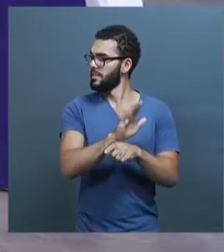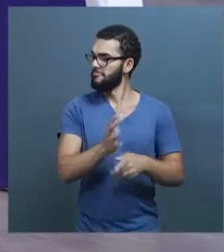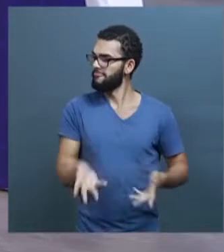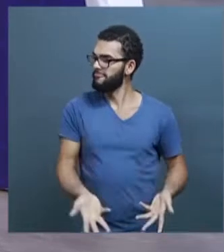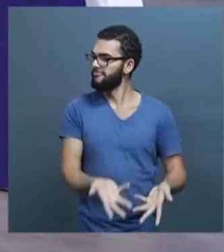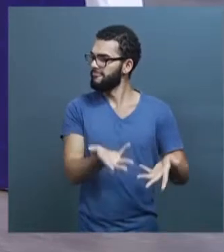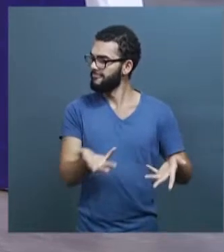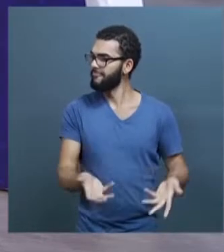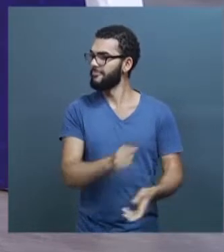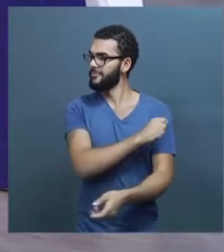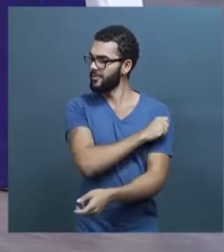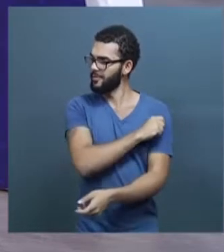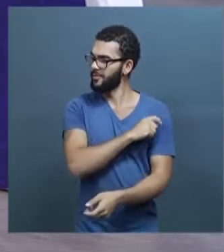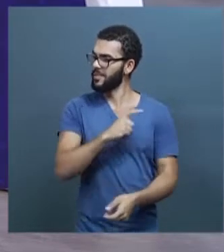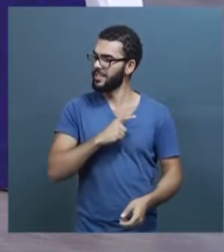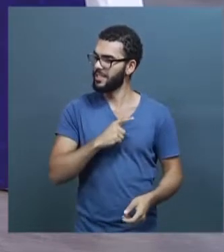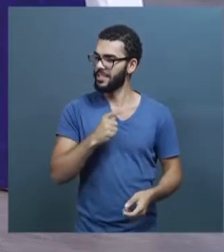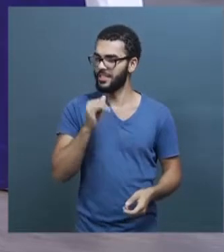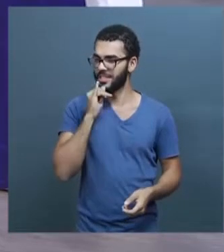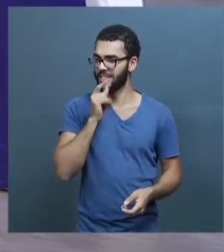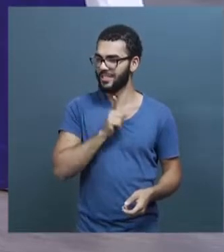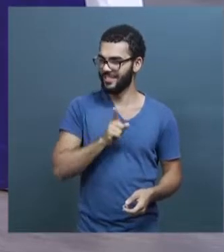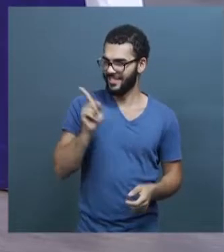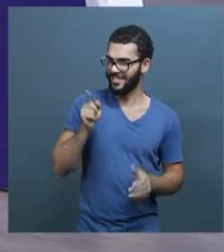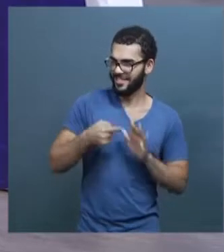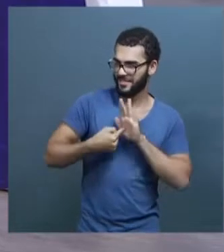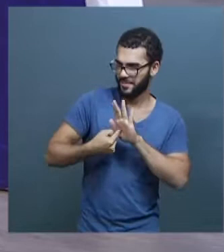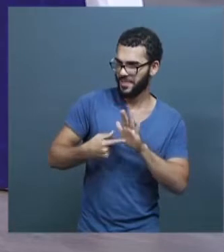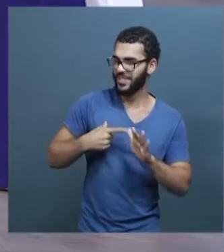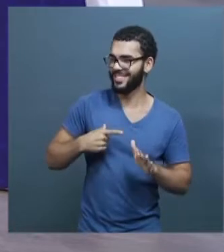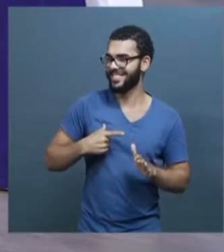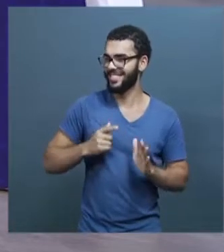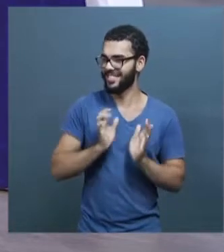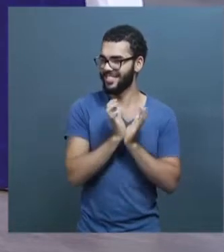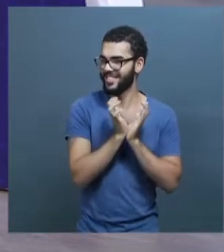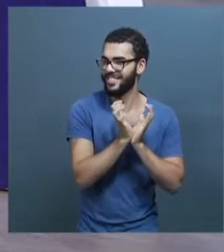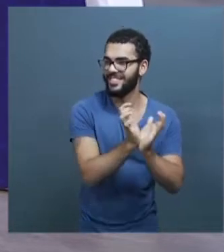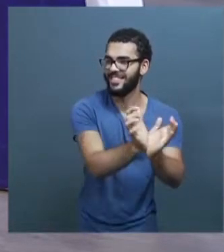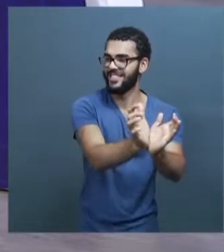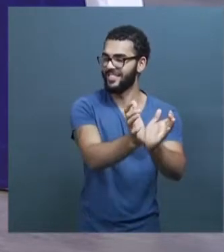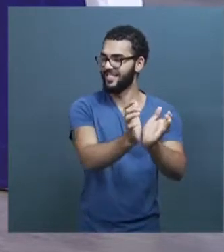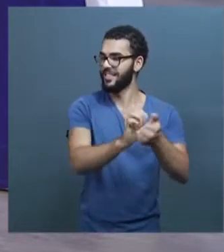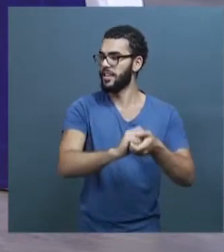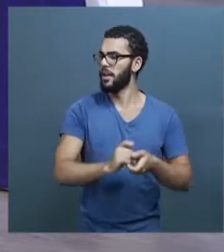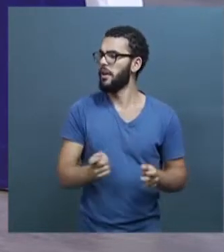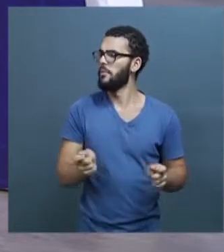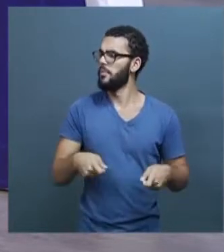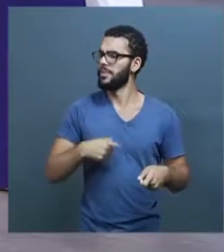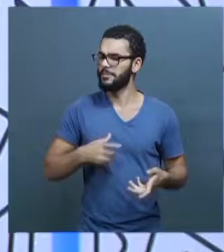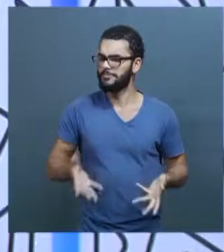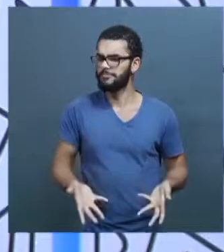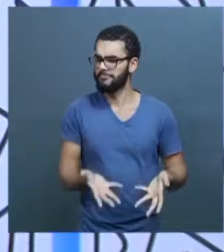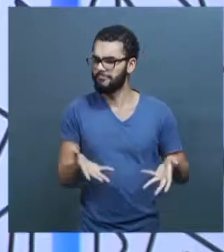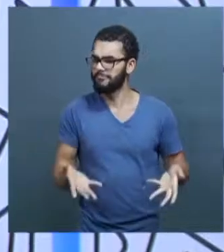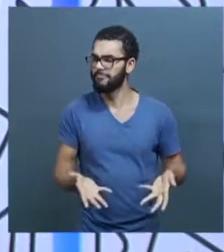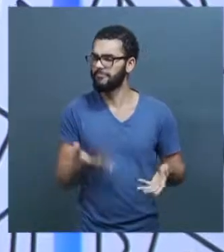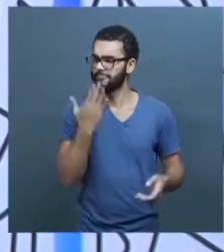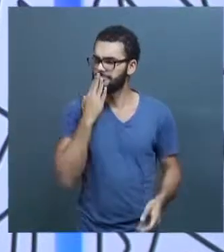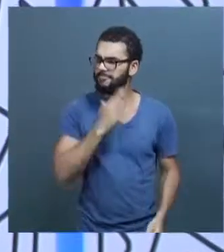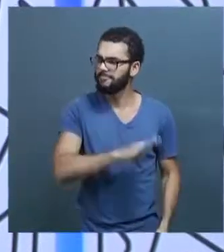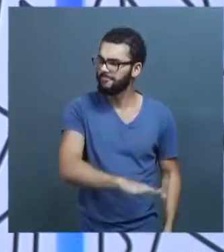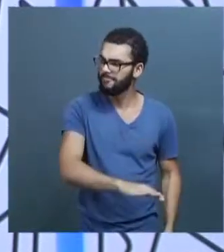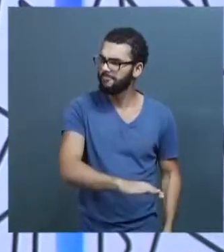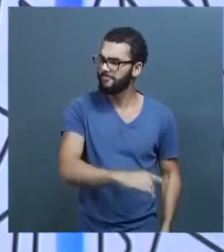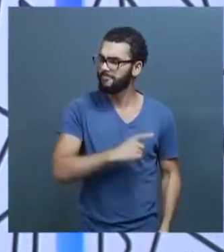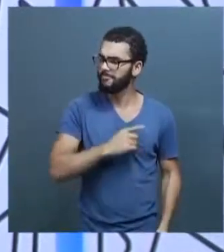viu algumas hortas na primeira matéria, para incentivar essa alimentação saudável. Sim, hoje em dia